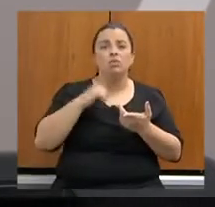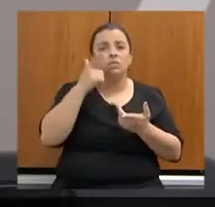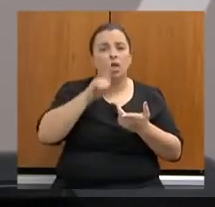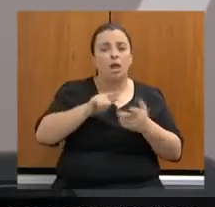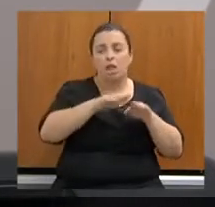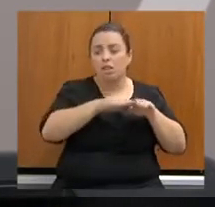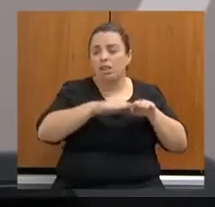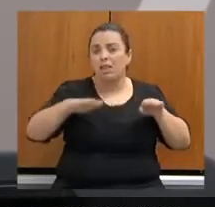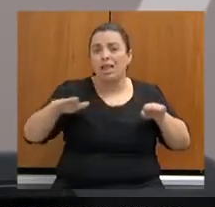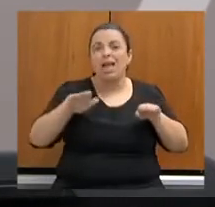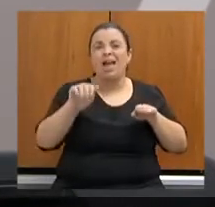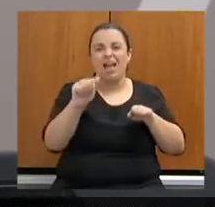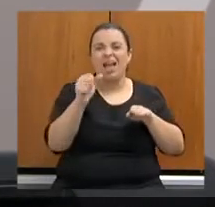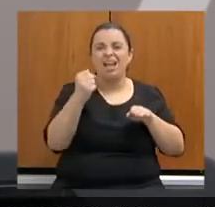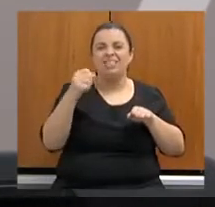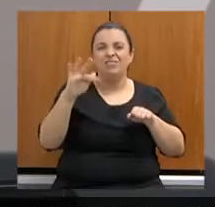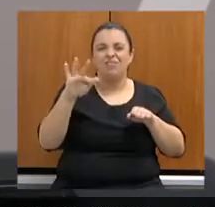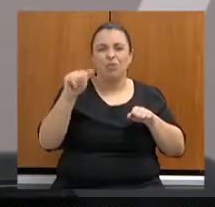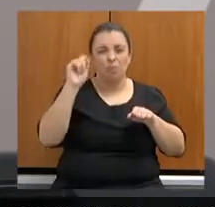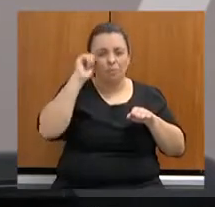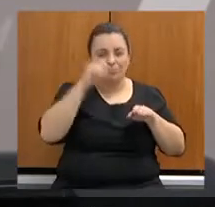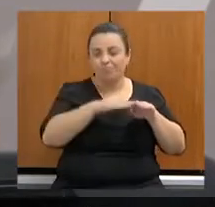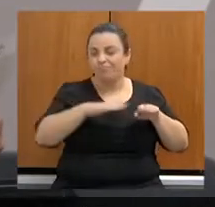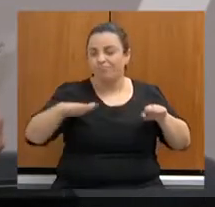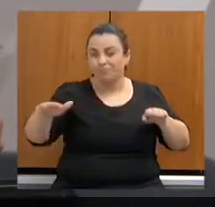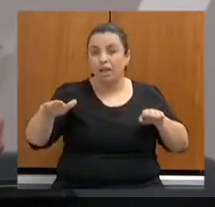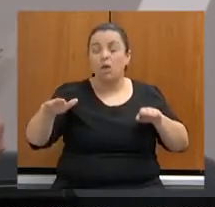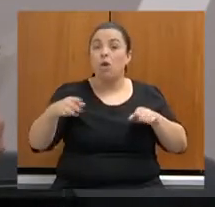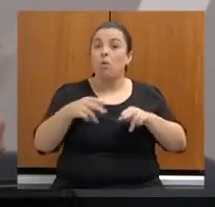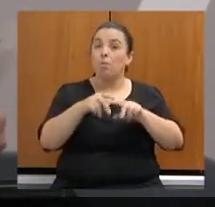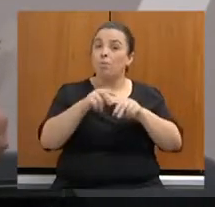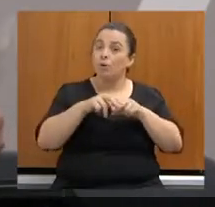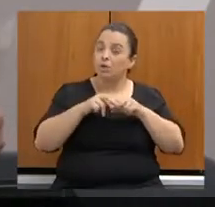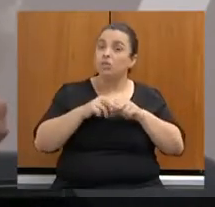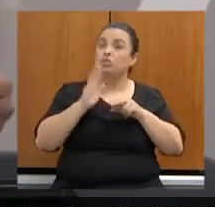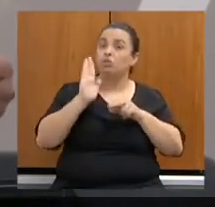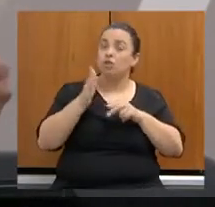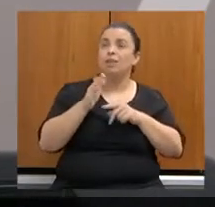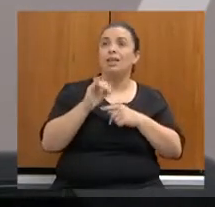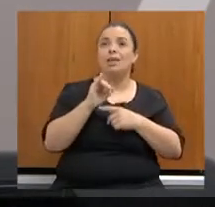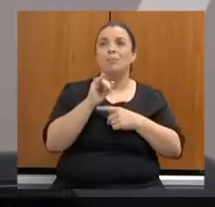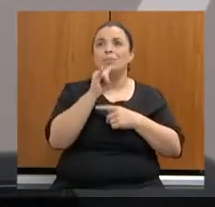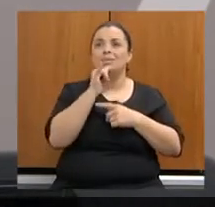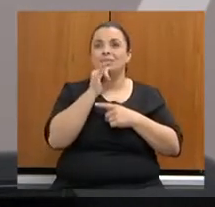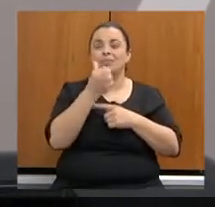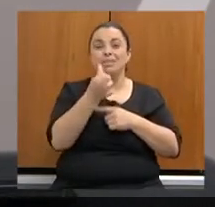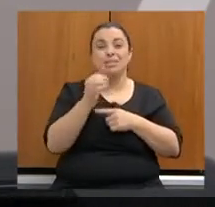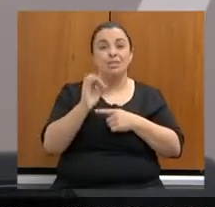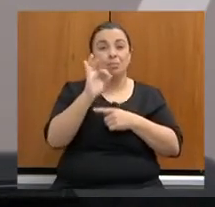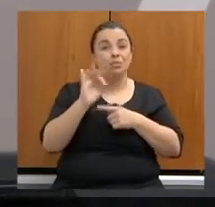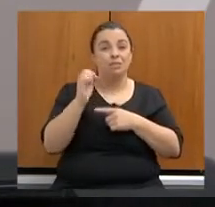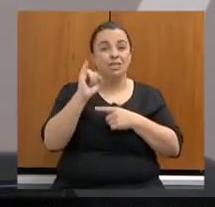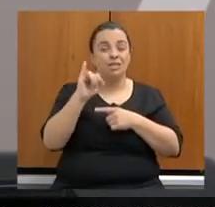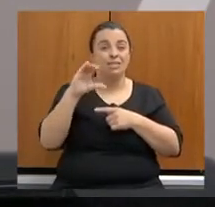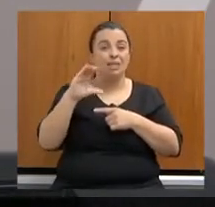um projeto agora e que sessenta por cento do ICMS pode ser colocado para